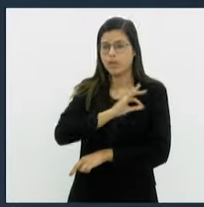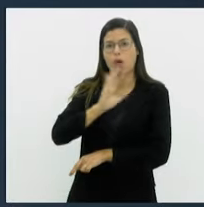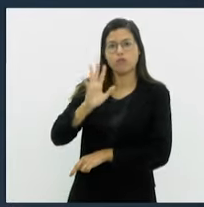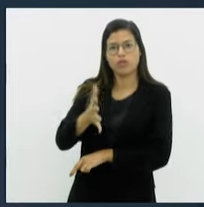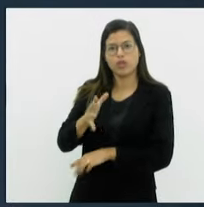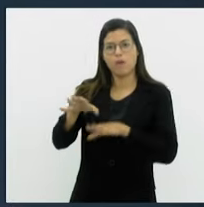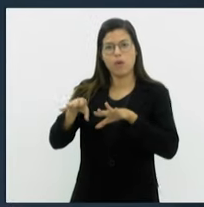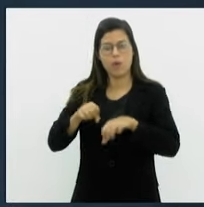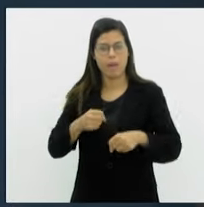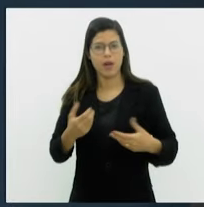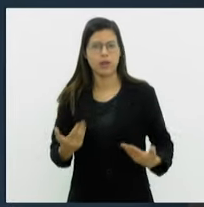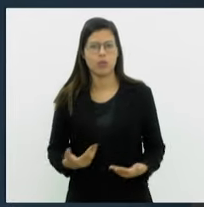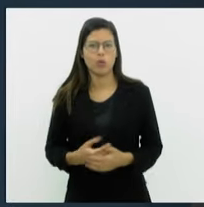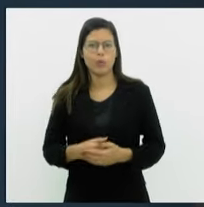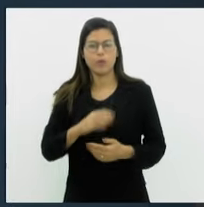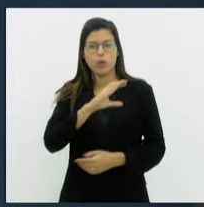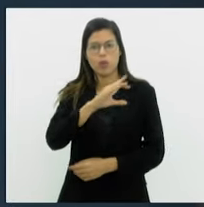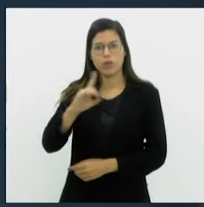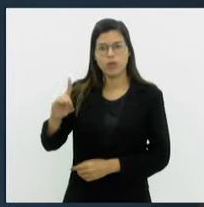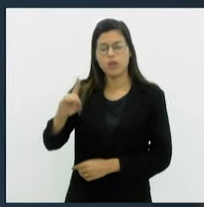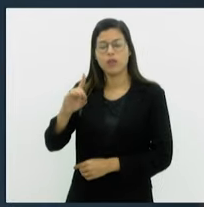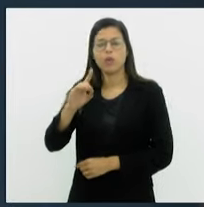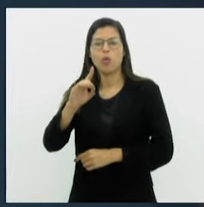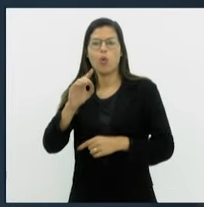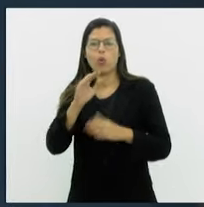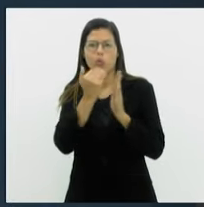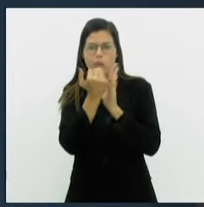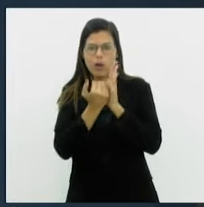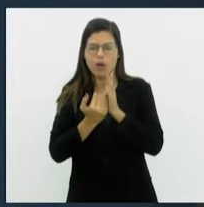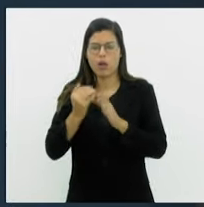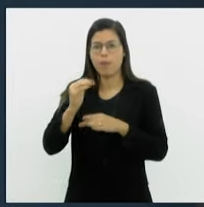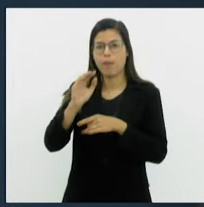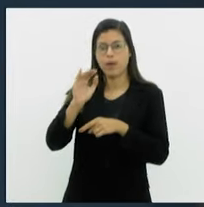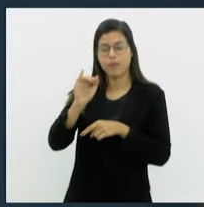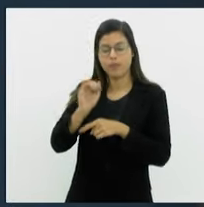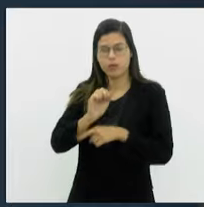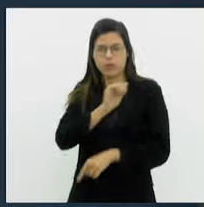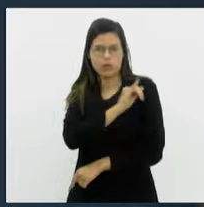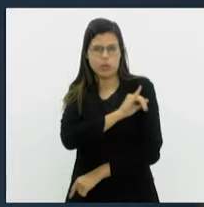O coordenador do programa Rio Sem LGBTI-fobia fez um